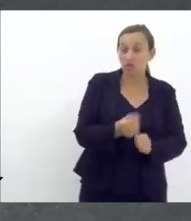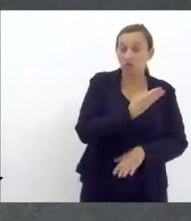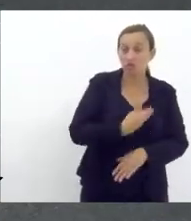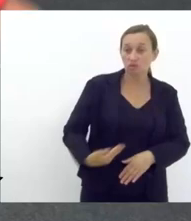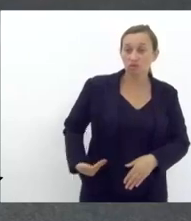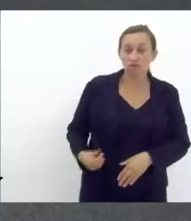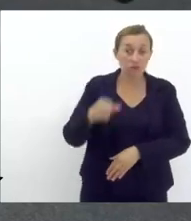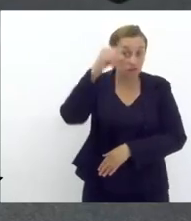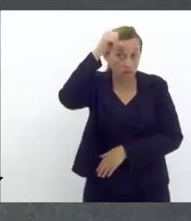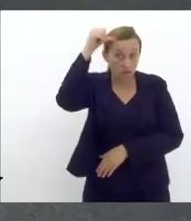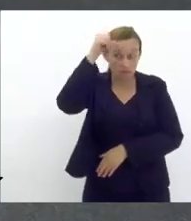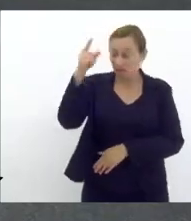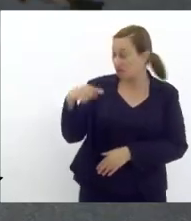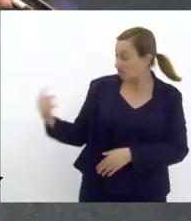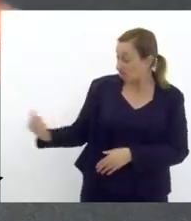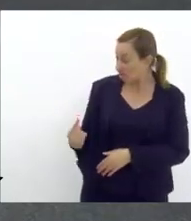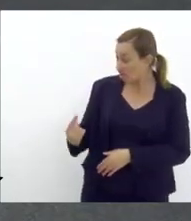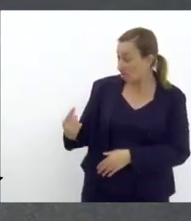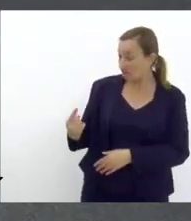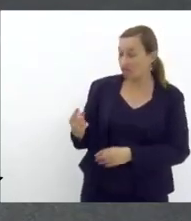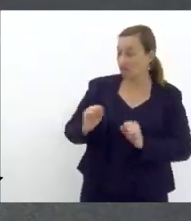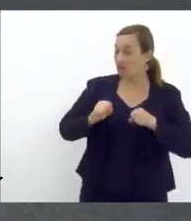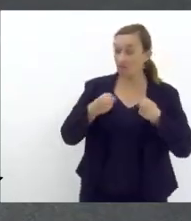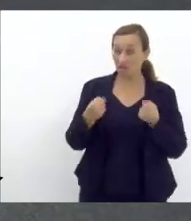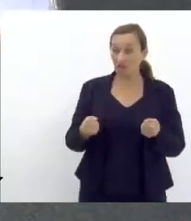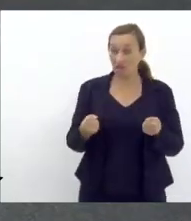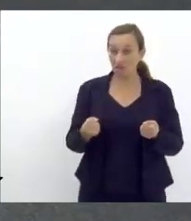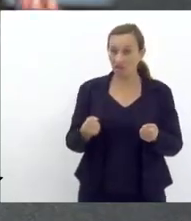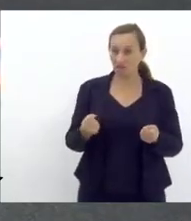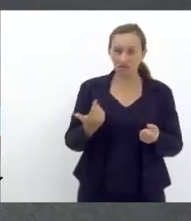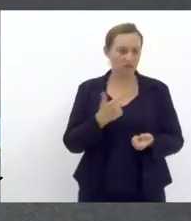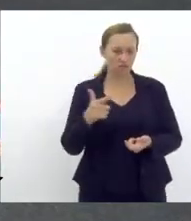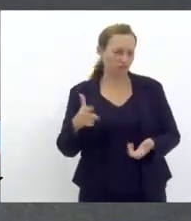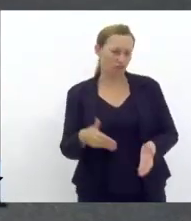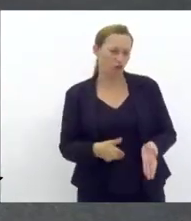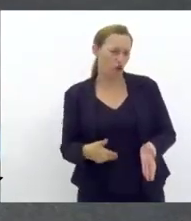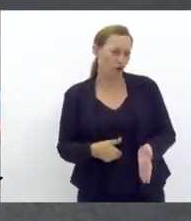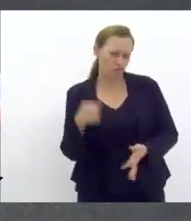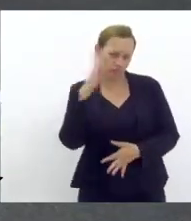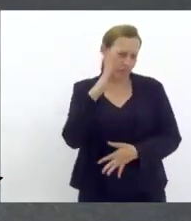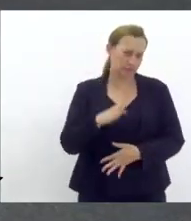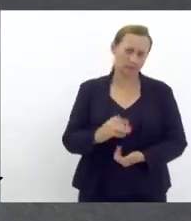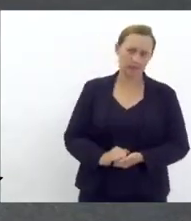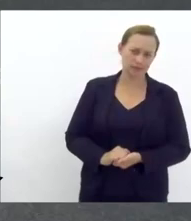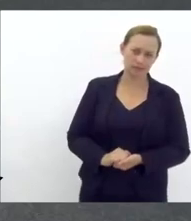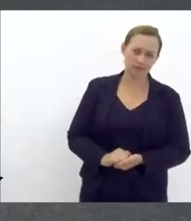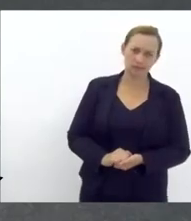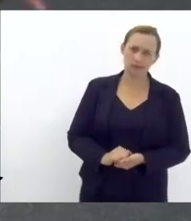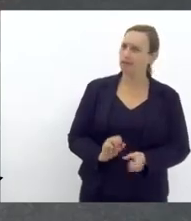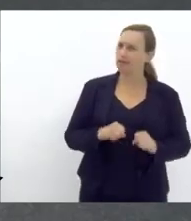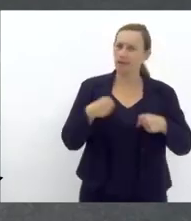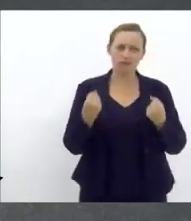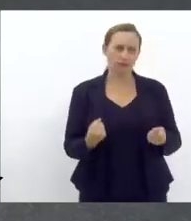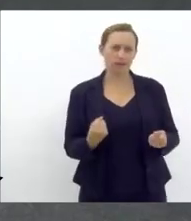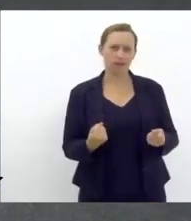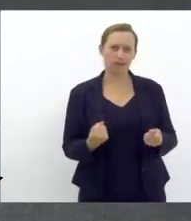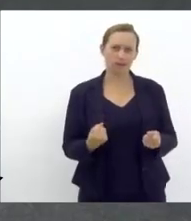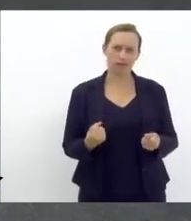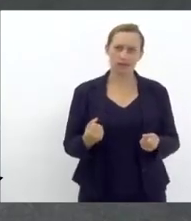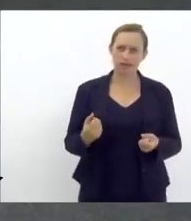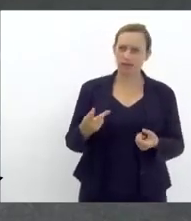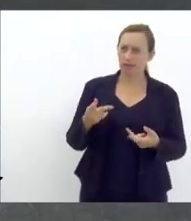Castro fica aqui defendendo que não existe fome no Brasil fica aqui defendendo e